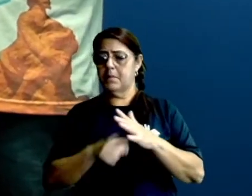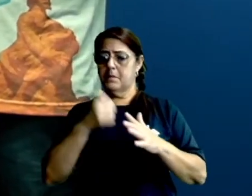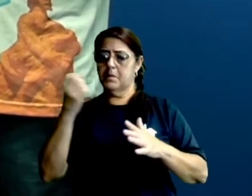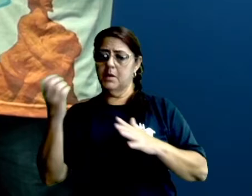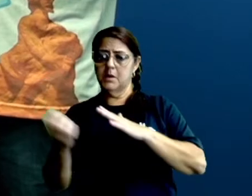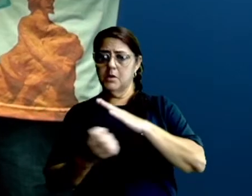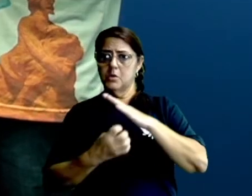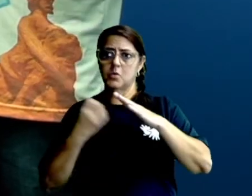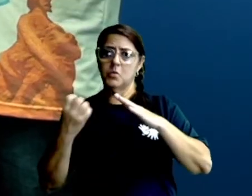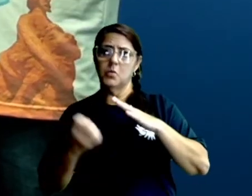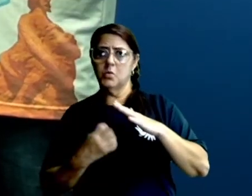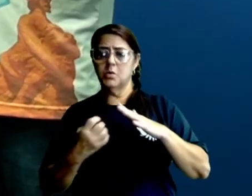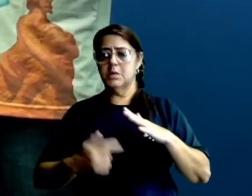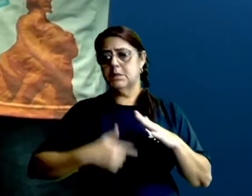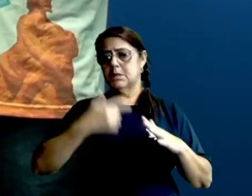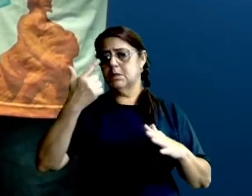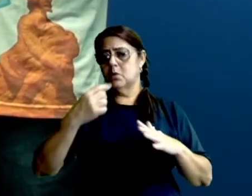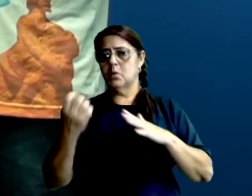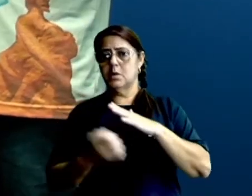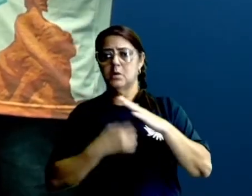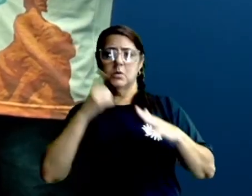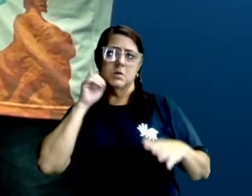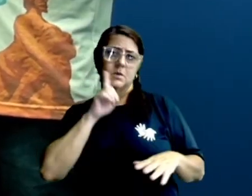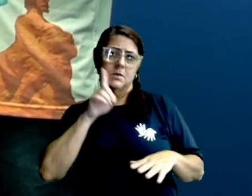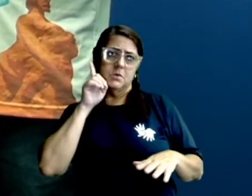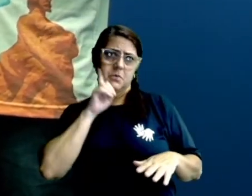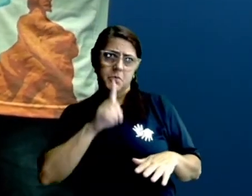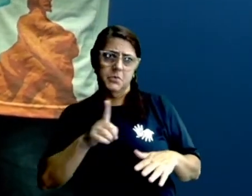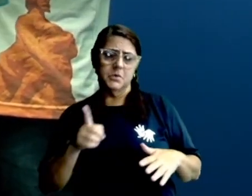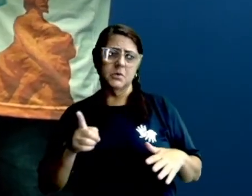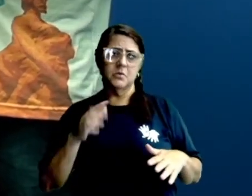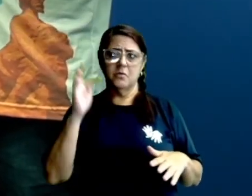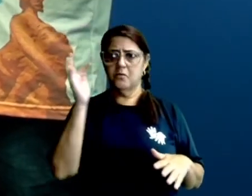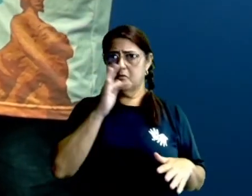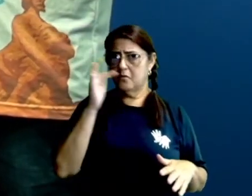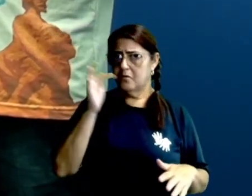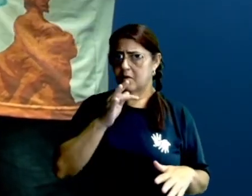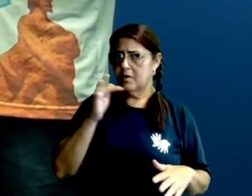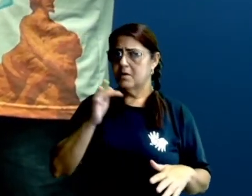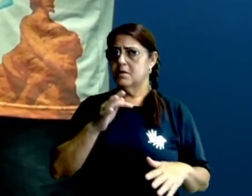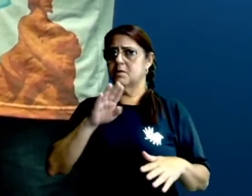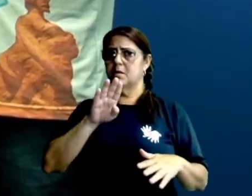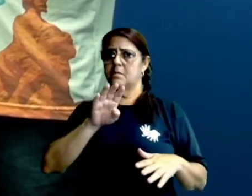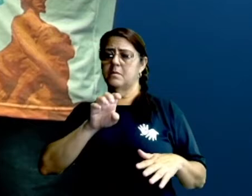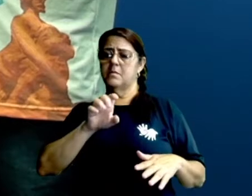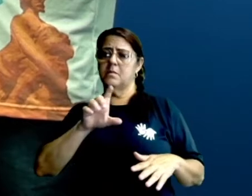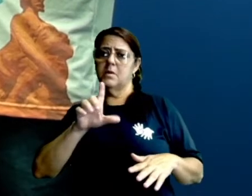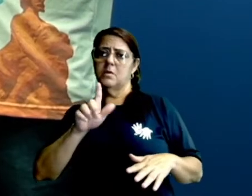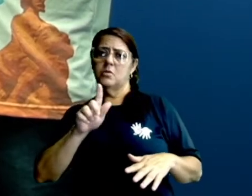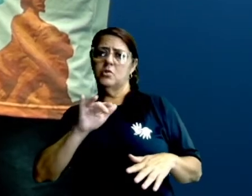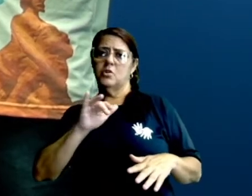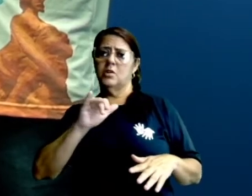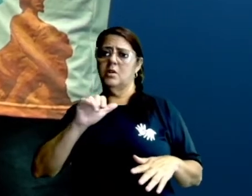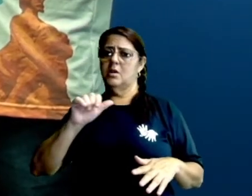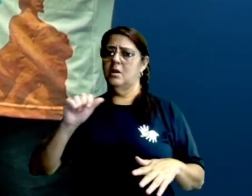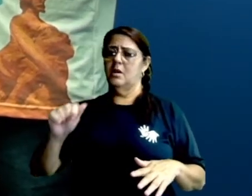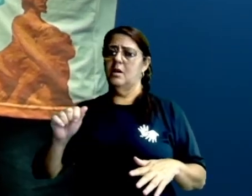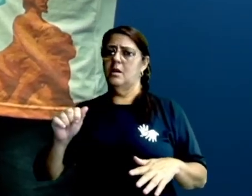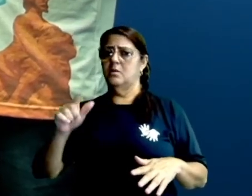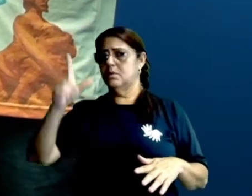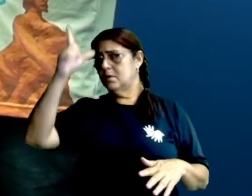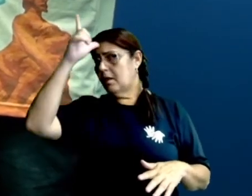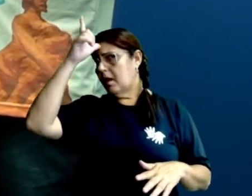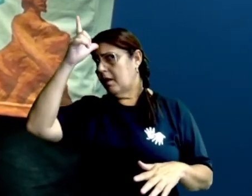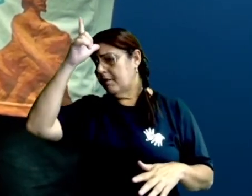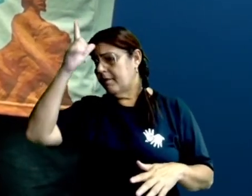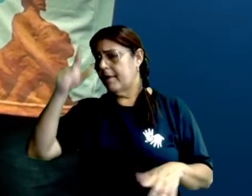segunda Revolução Industrial, né, o Reino Unido, a França, a Bélgica, né, os países alemães, os países